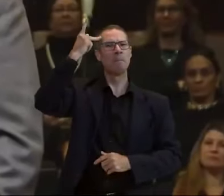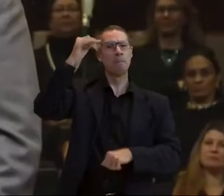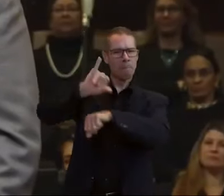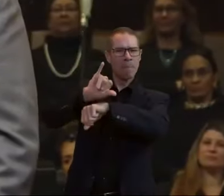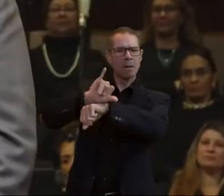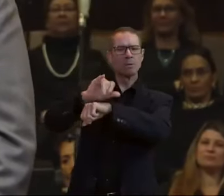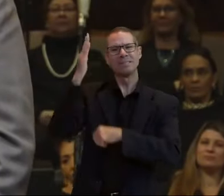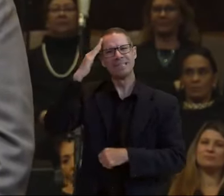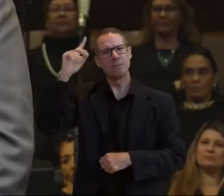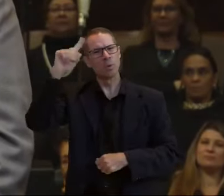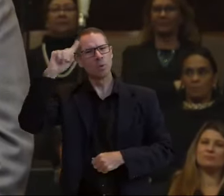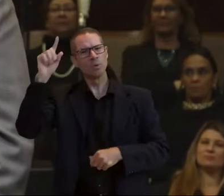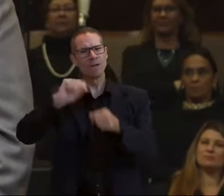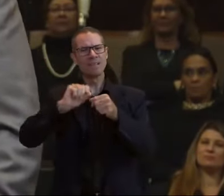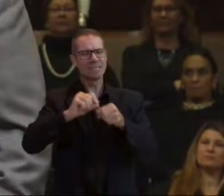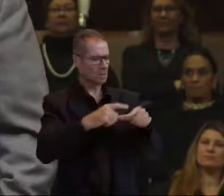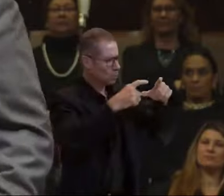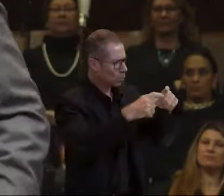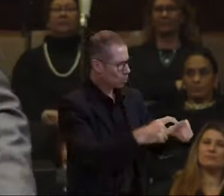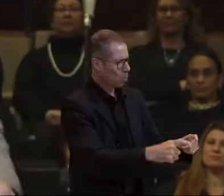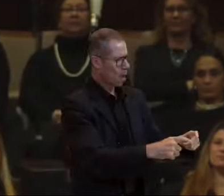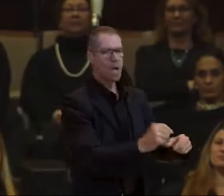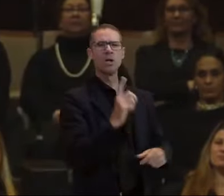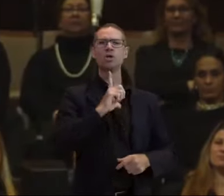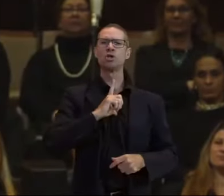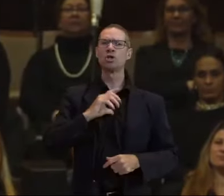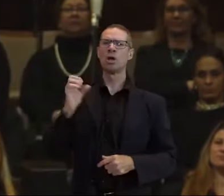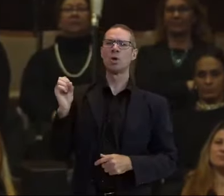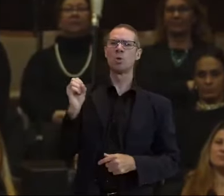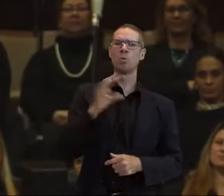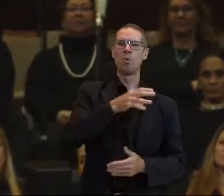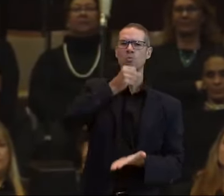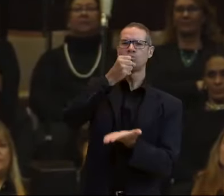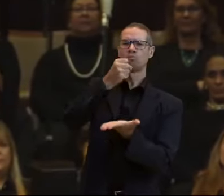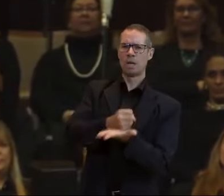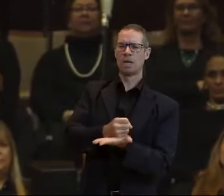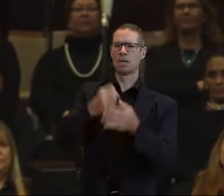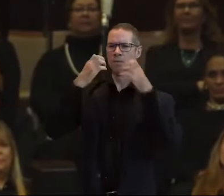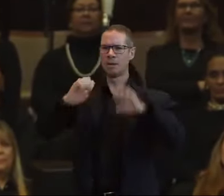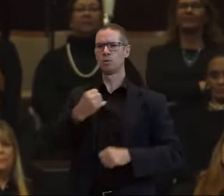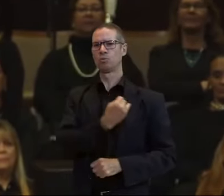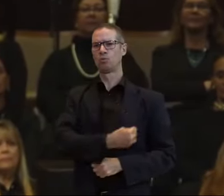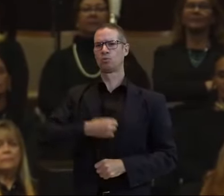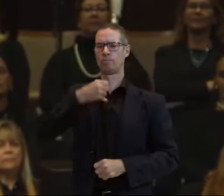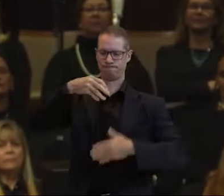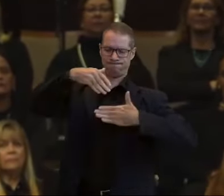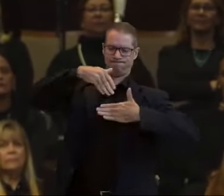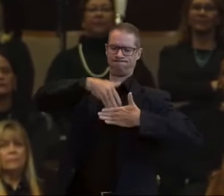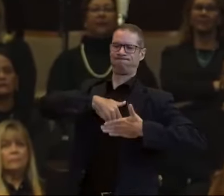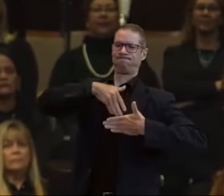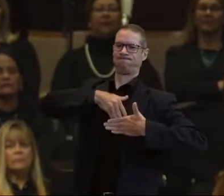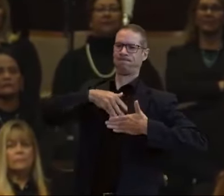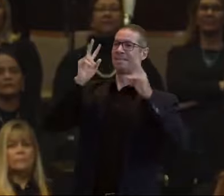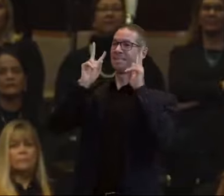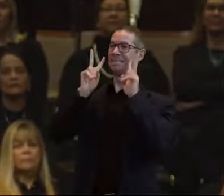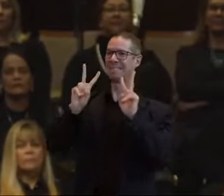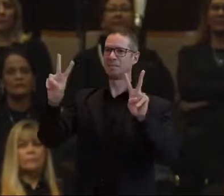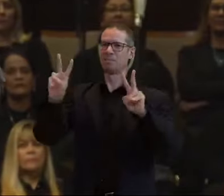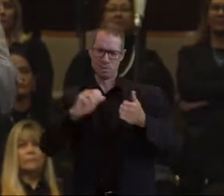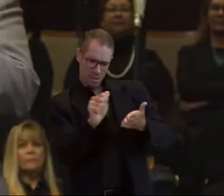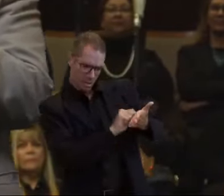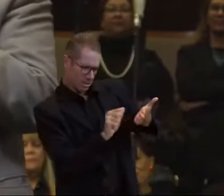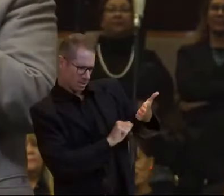dia de manhã naquele lugar? Ele tinha um Novo Testamento ou um Evangelho de João no seu bolso, com seu testemunho escrito